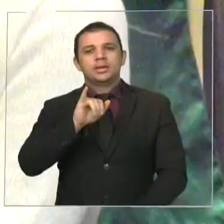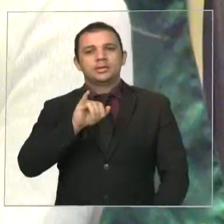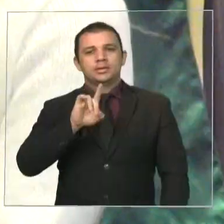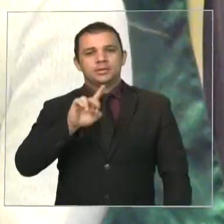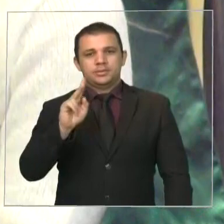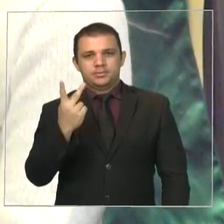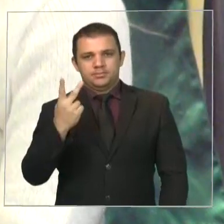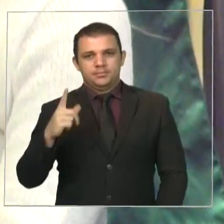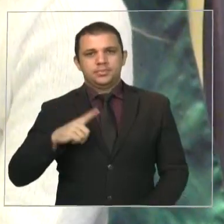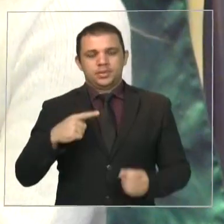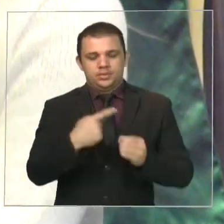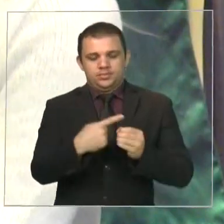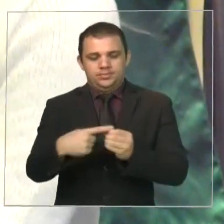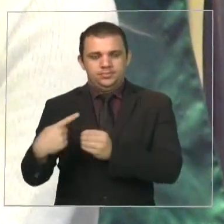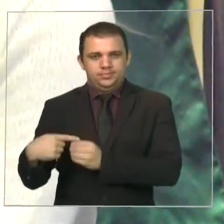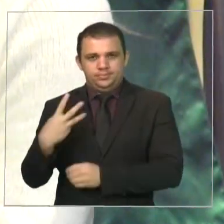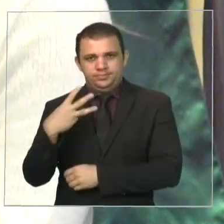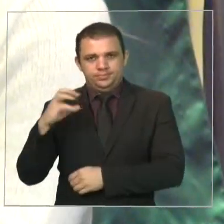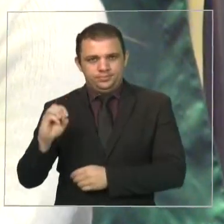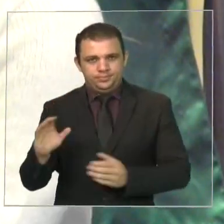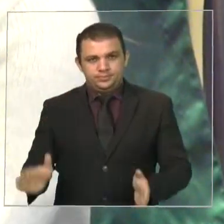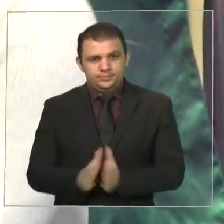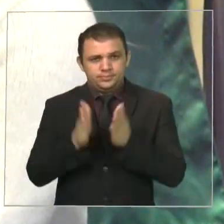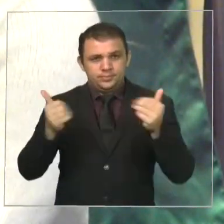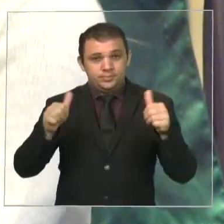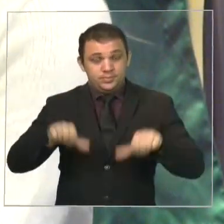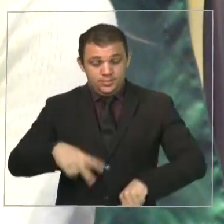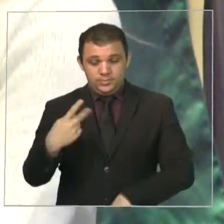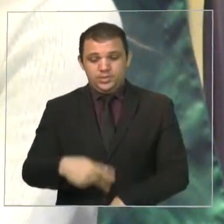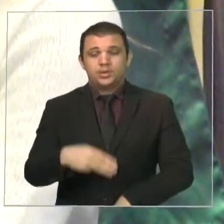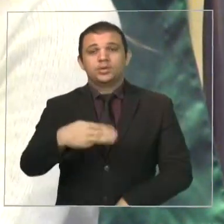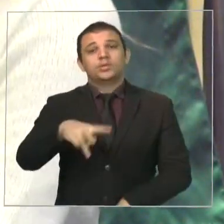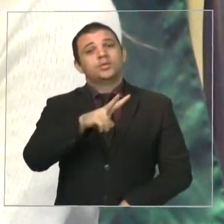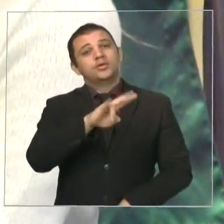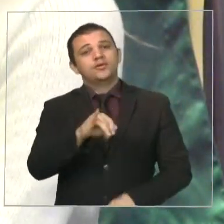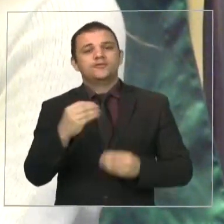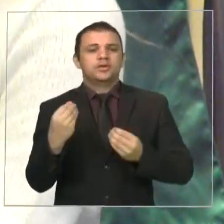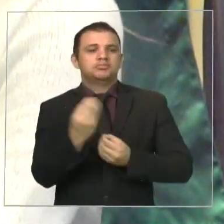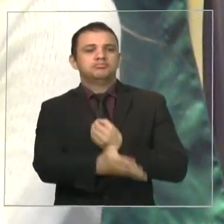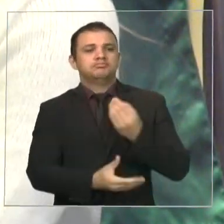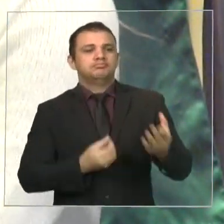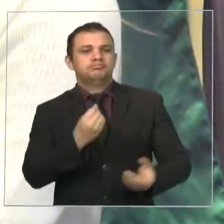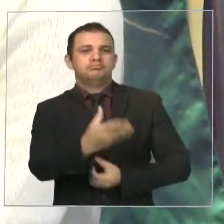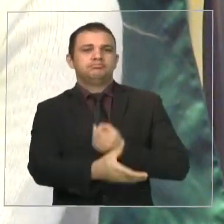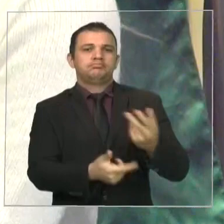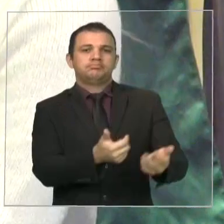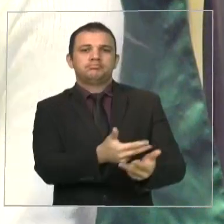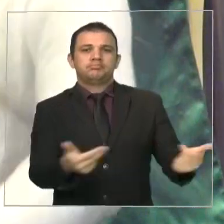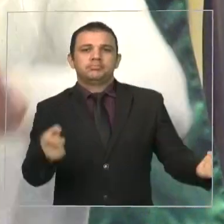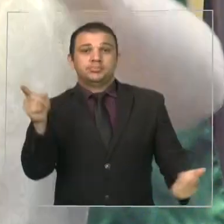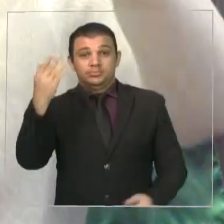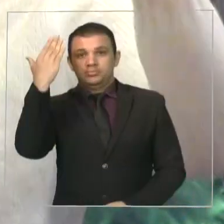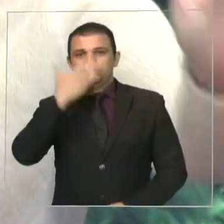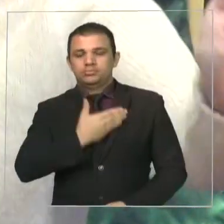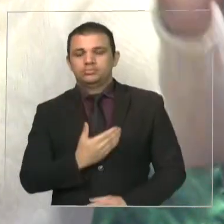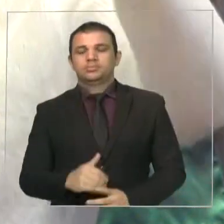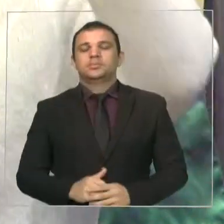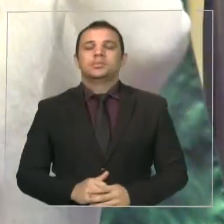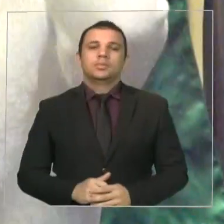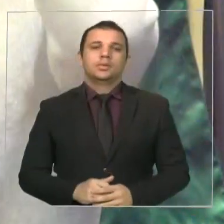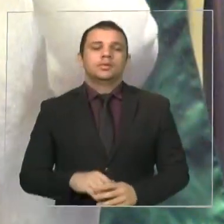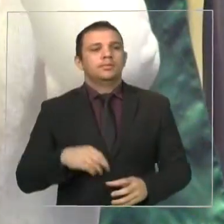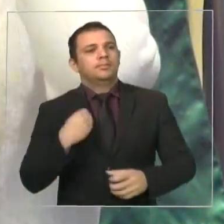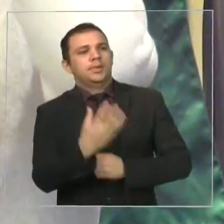extrema pobreza no Maranhão vão receber isso e aquilo do governo do estado e